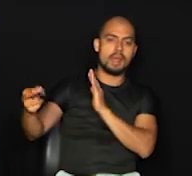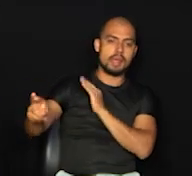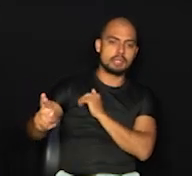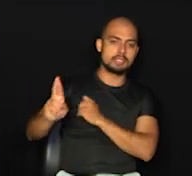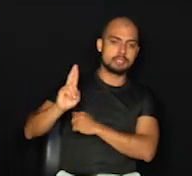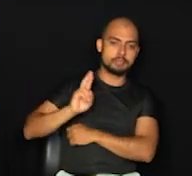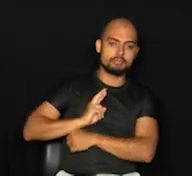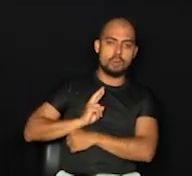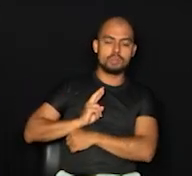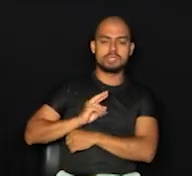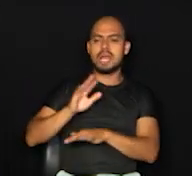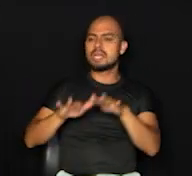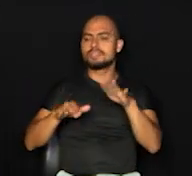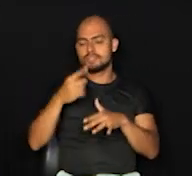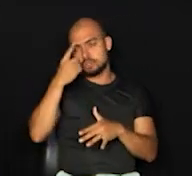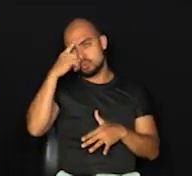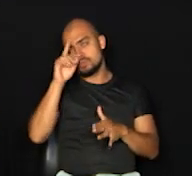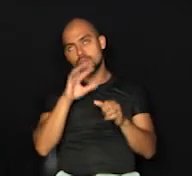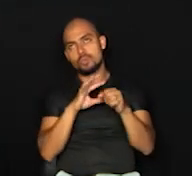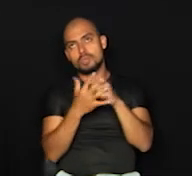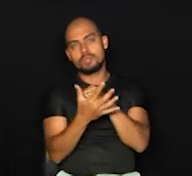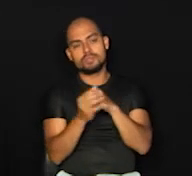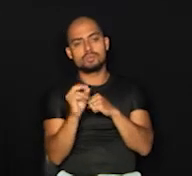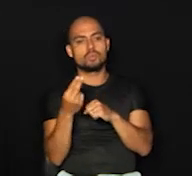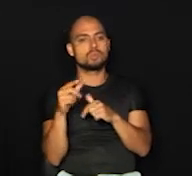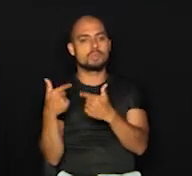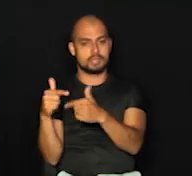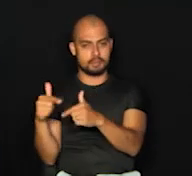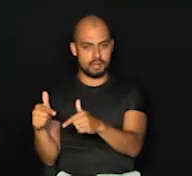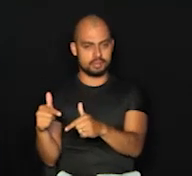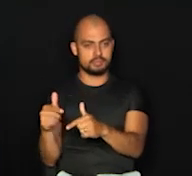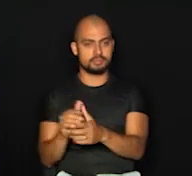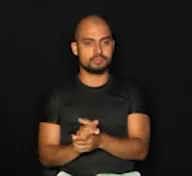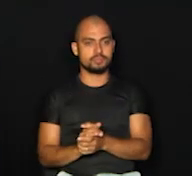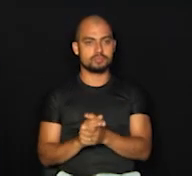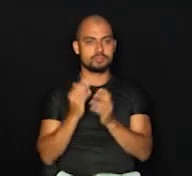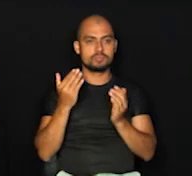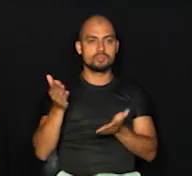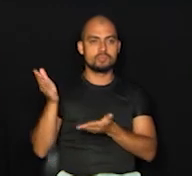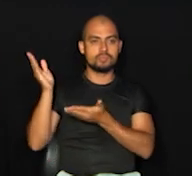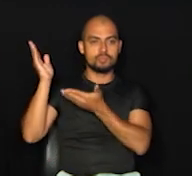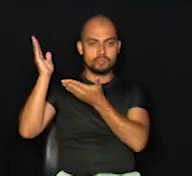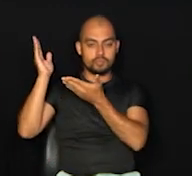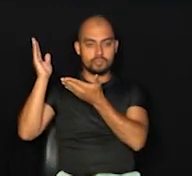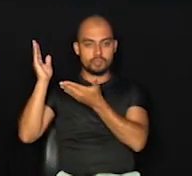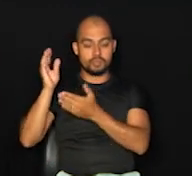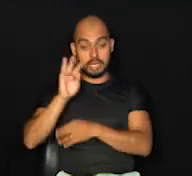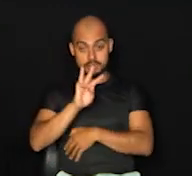serviços que você tenha usando esse endereço, covid-19.campinas.sp.gov.br.